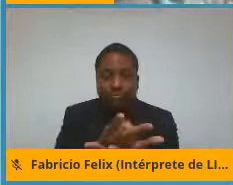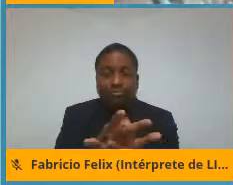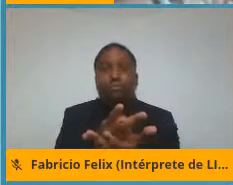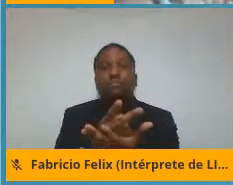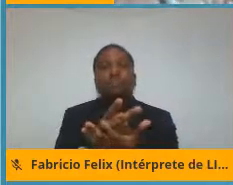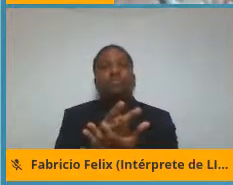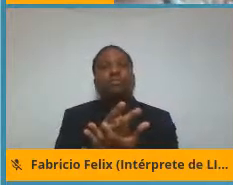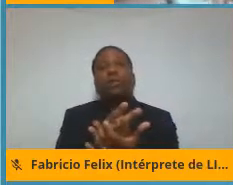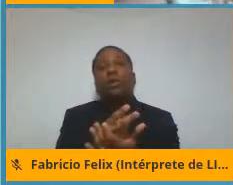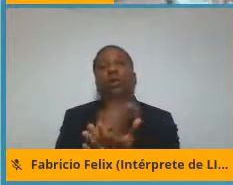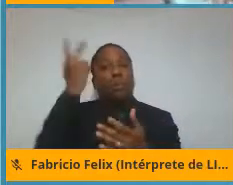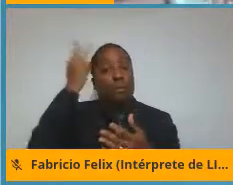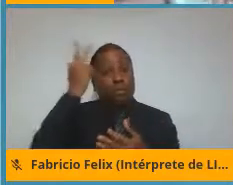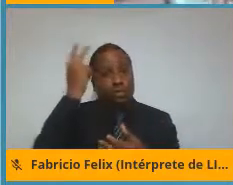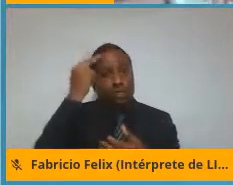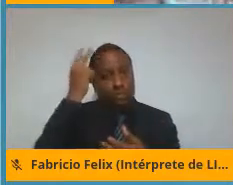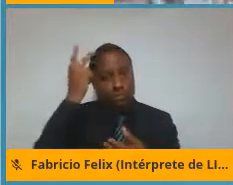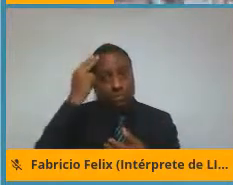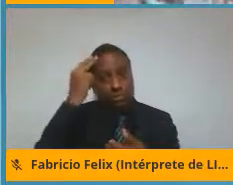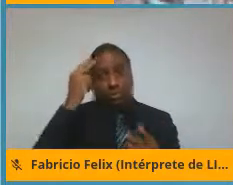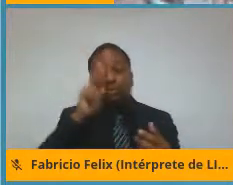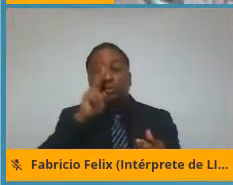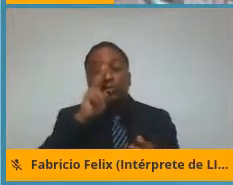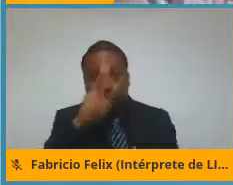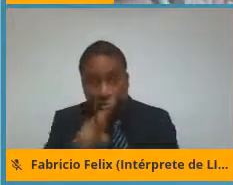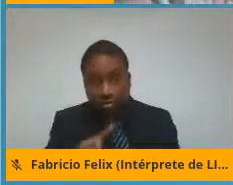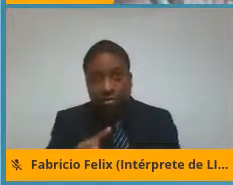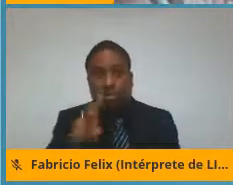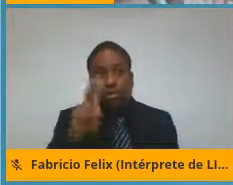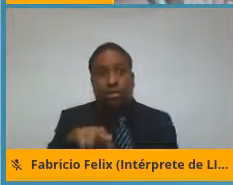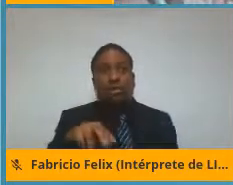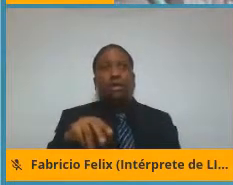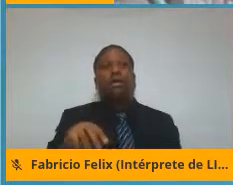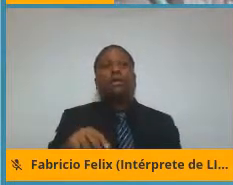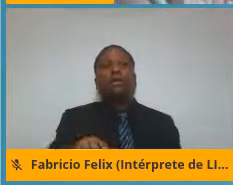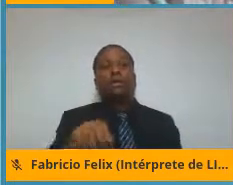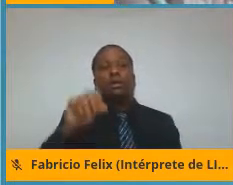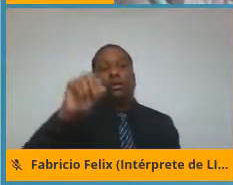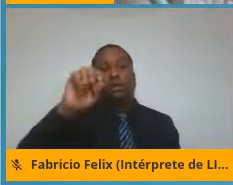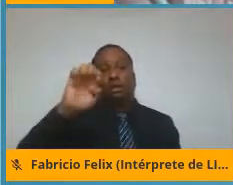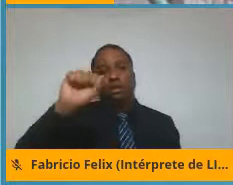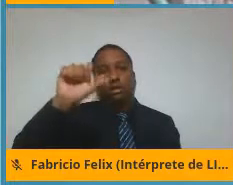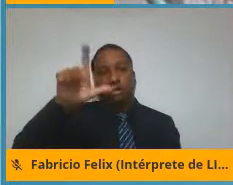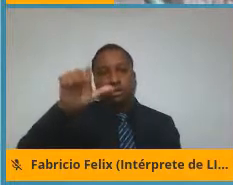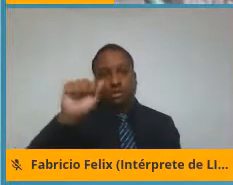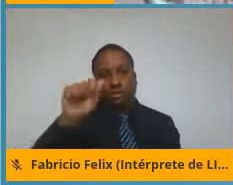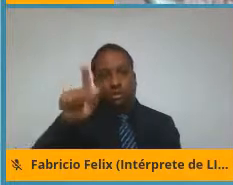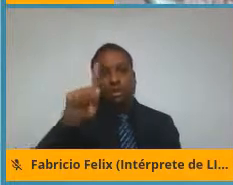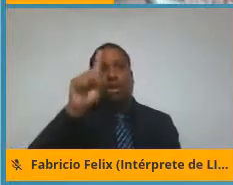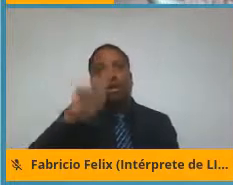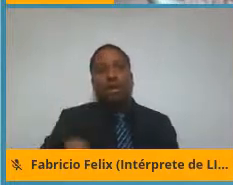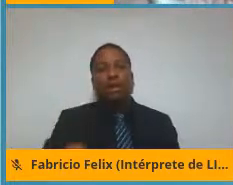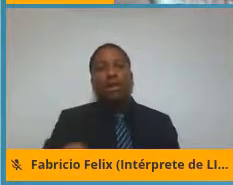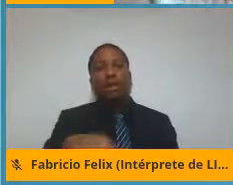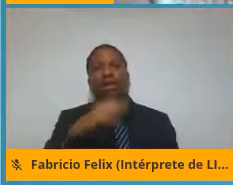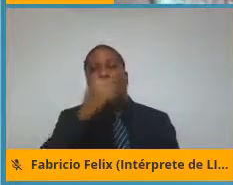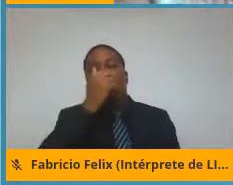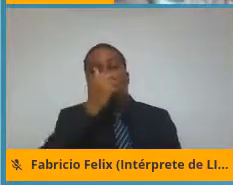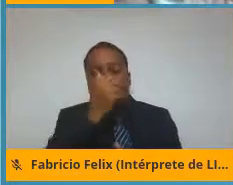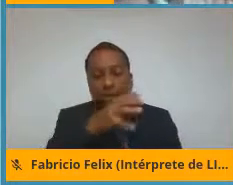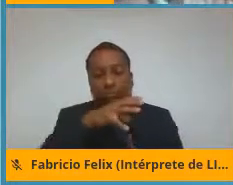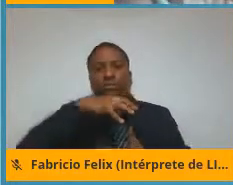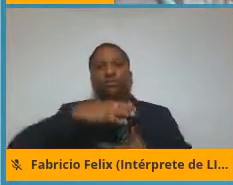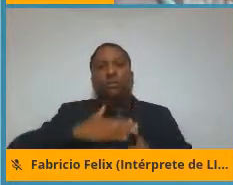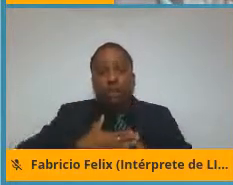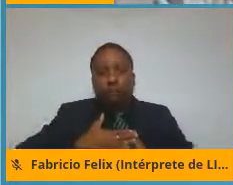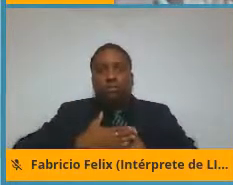mais comum da forma grave é a chamada SRAG, que é a síndrome respiratória aguda grave. Esse é o quadro